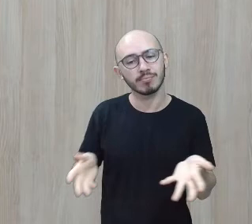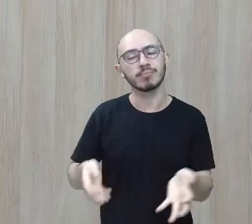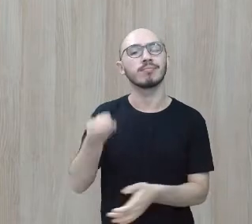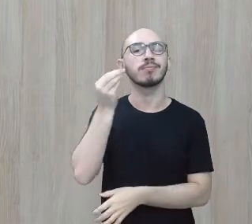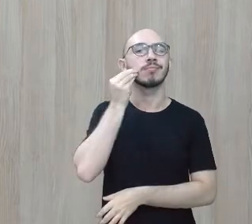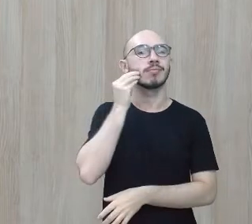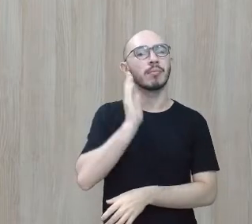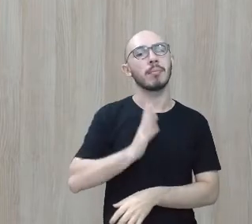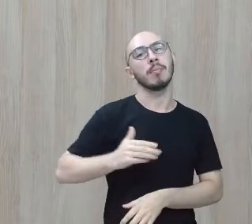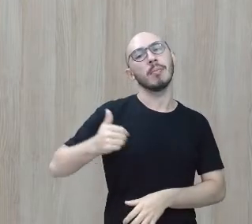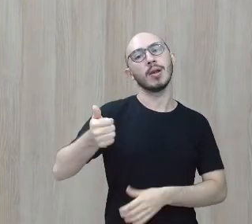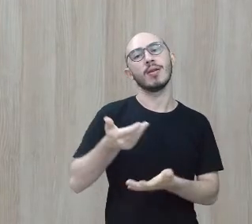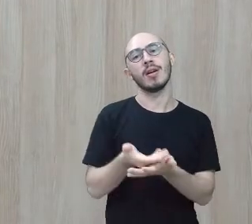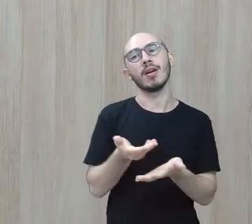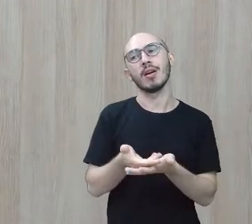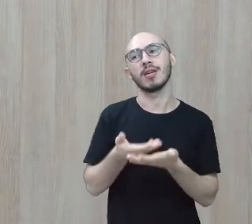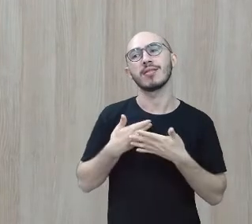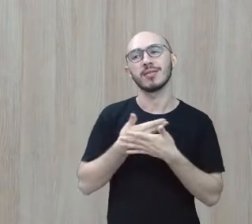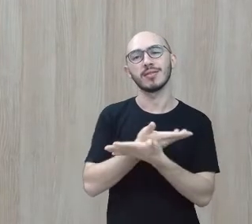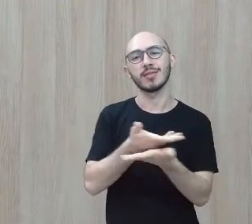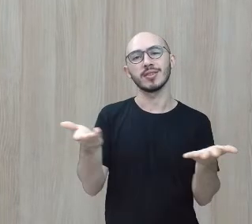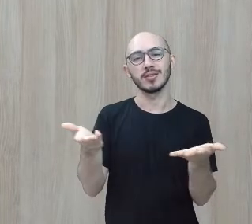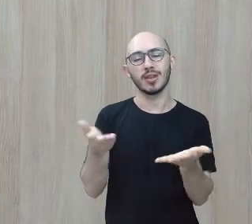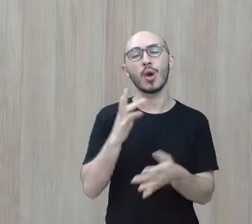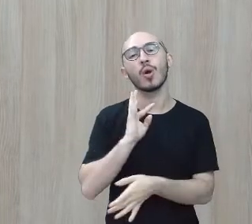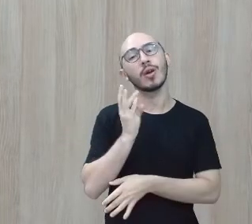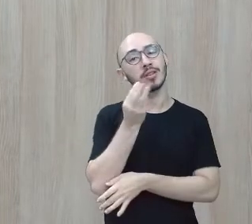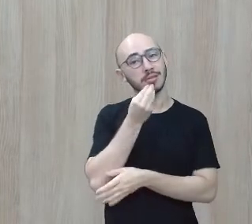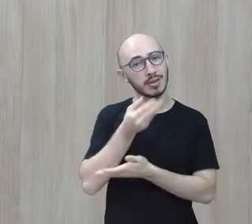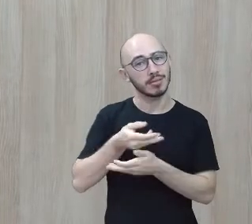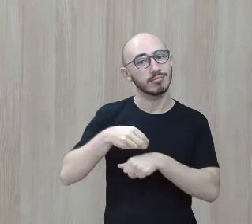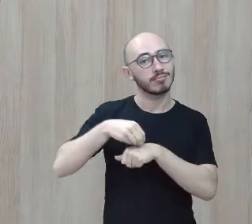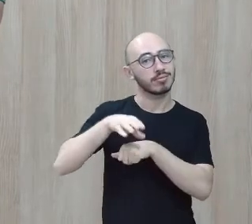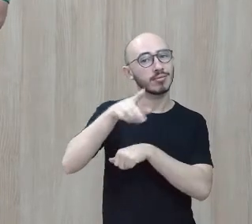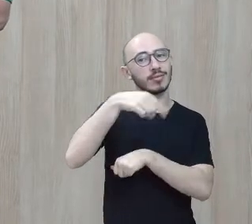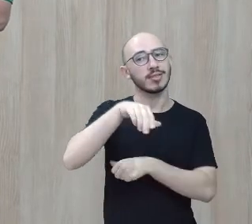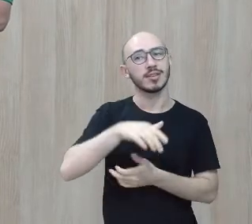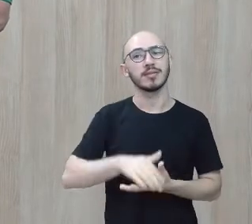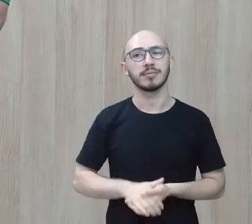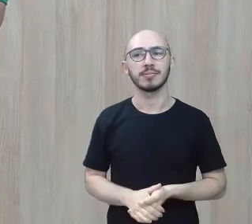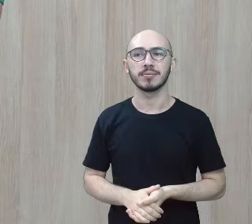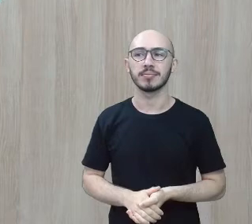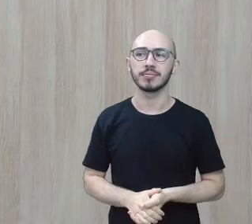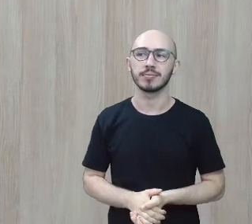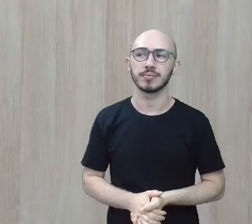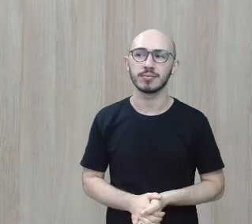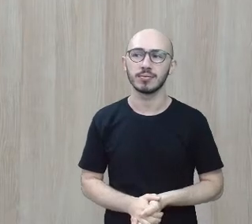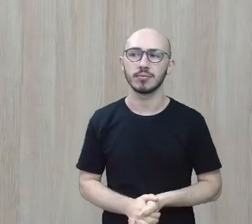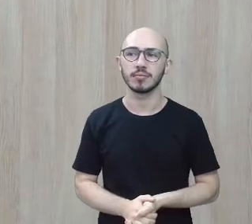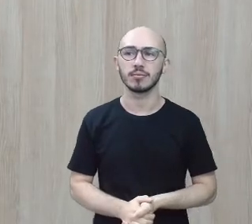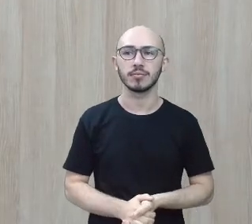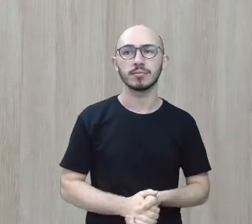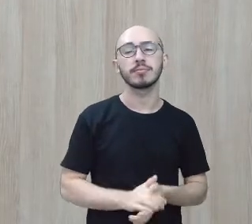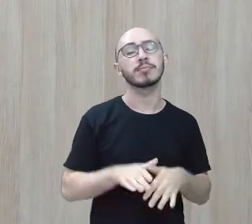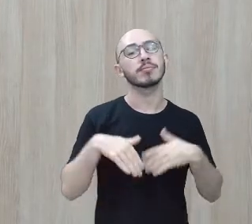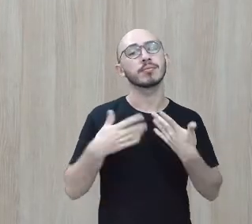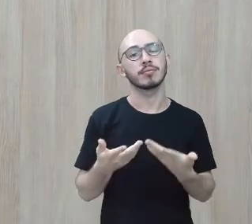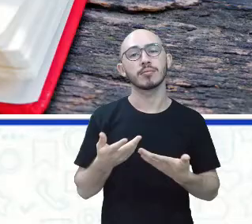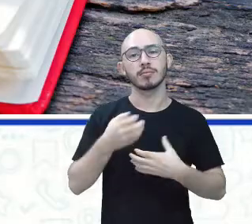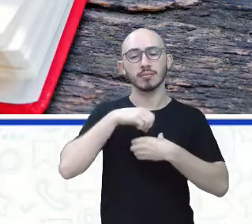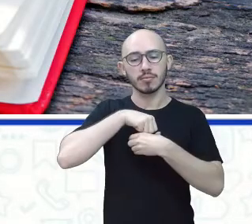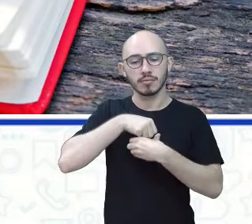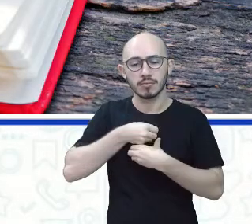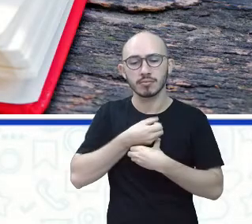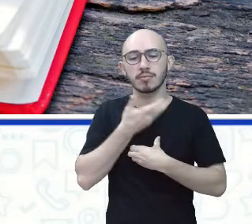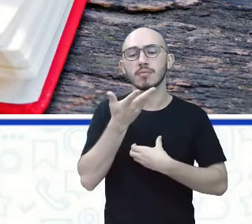fazer o melhor para transmitir conhecimento para vocês. Vamos seguindo. Já a autobiografia é